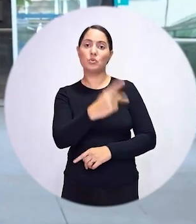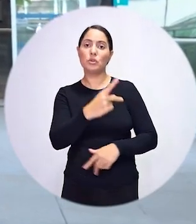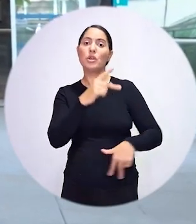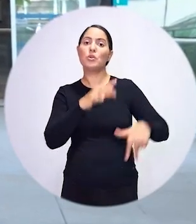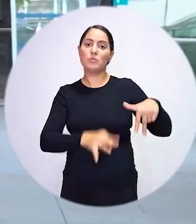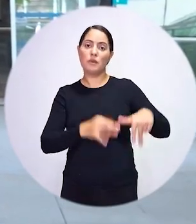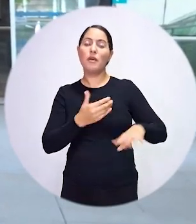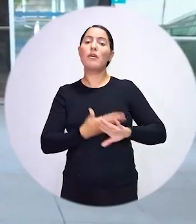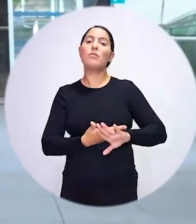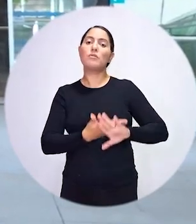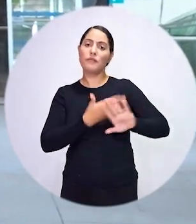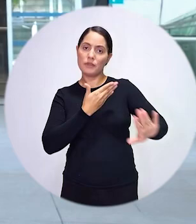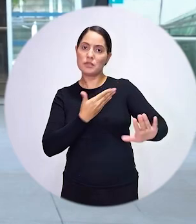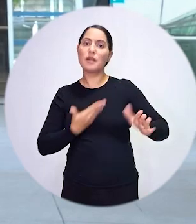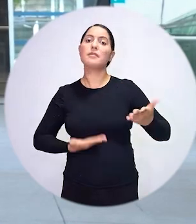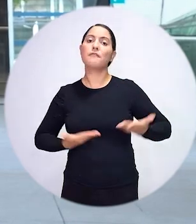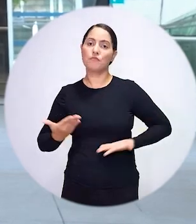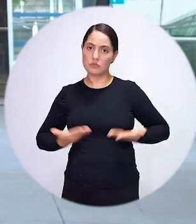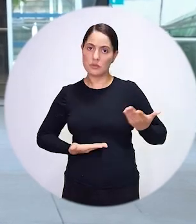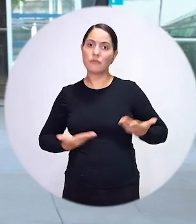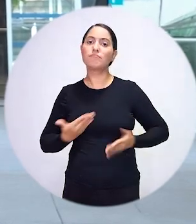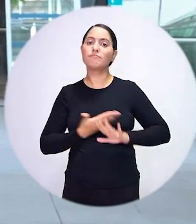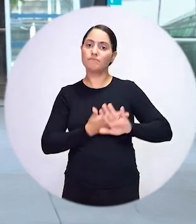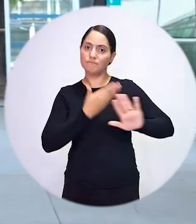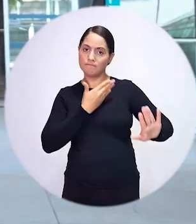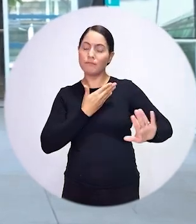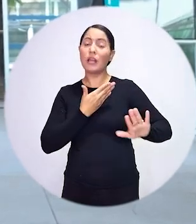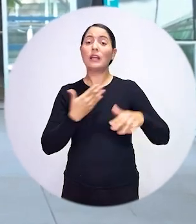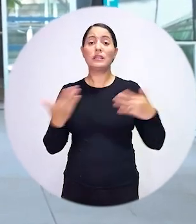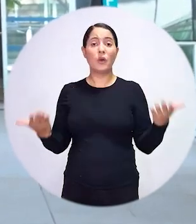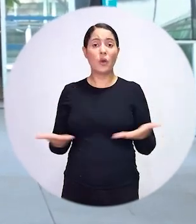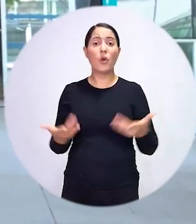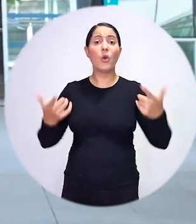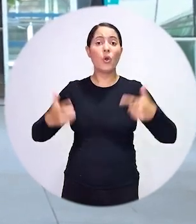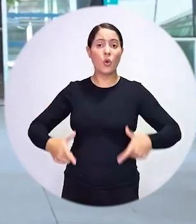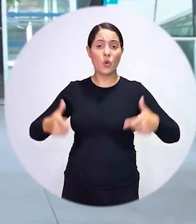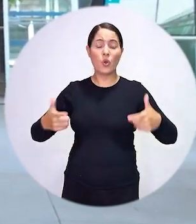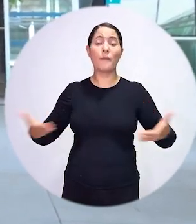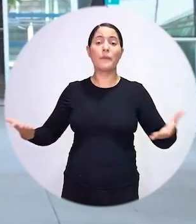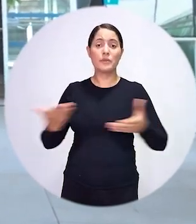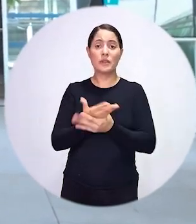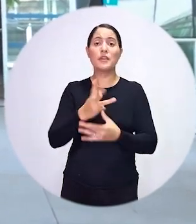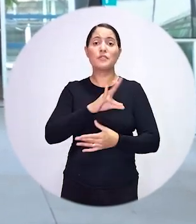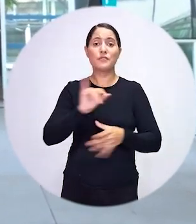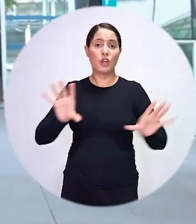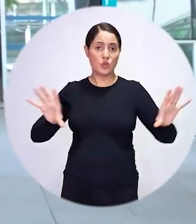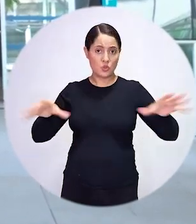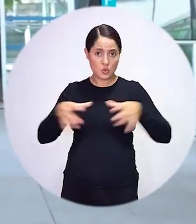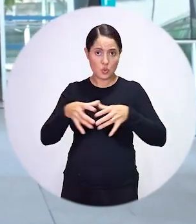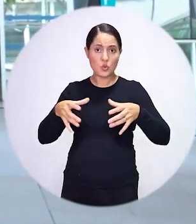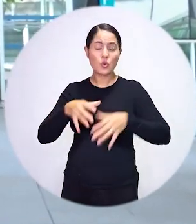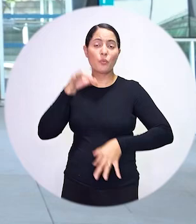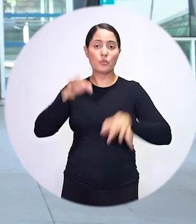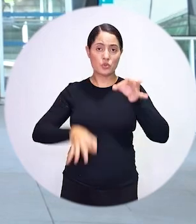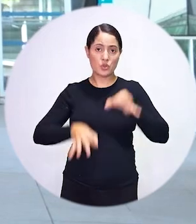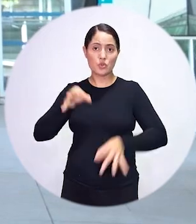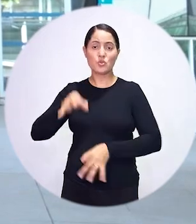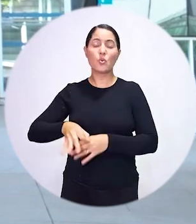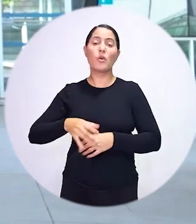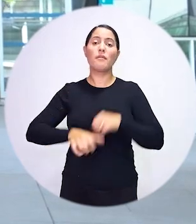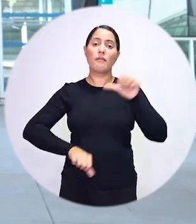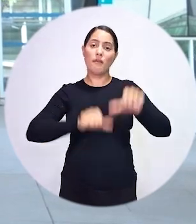da OAB Paraná, concedendo o afastamento cautelar do desembargador e agora esse processo ele irá